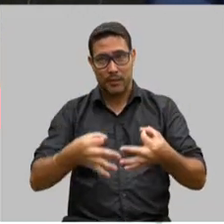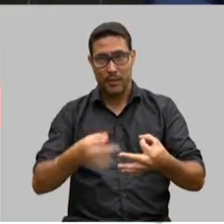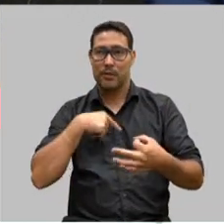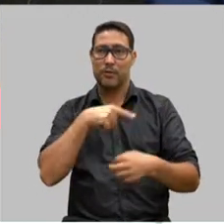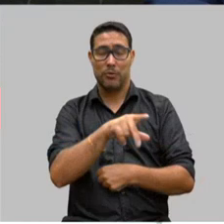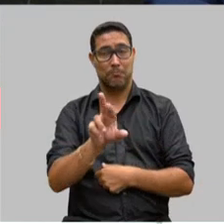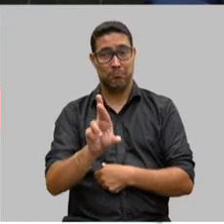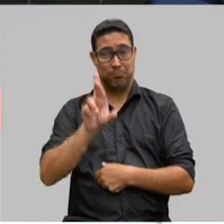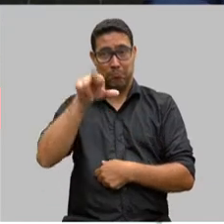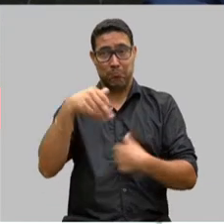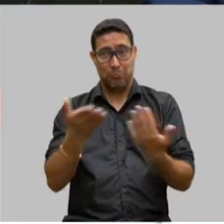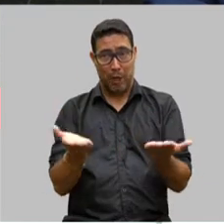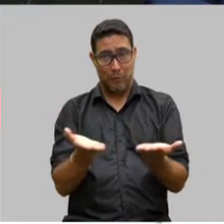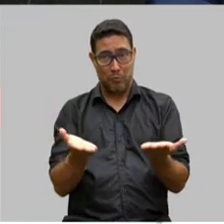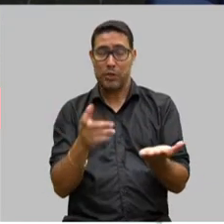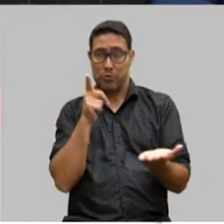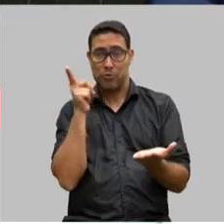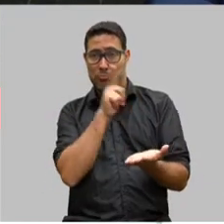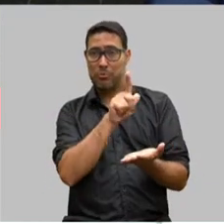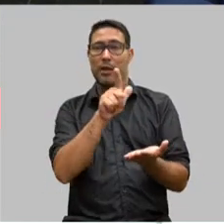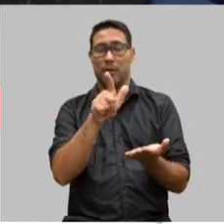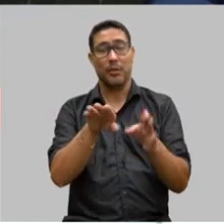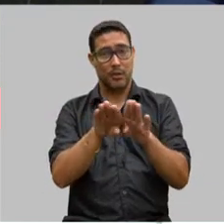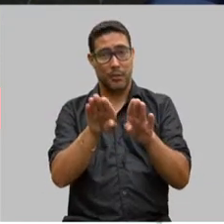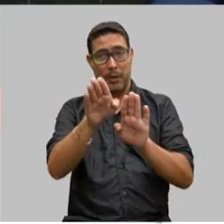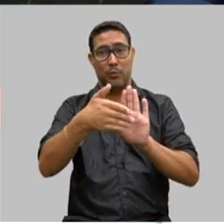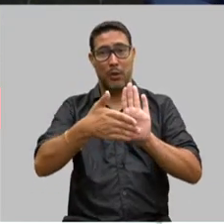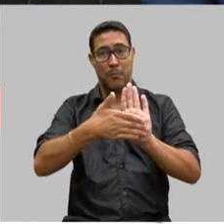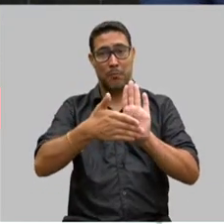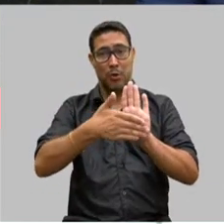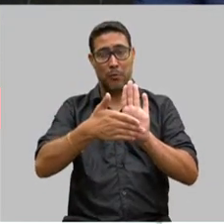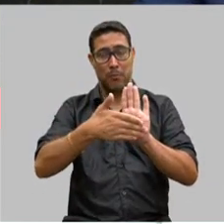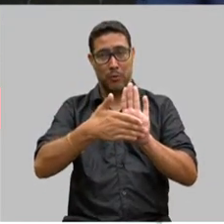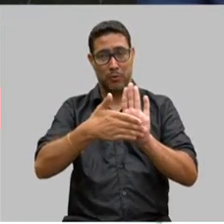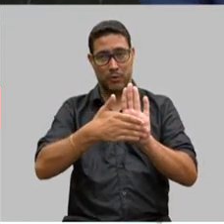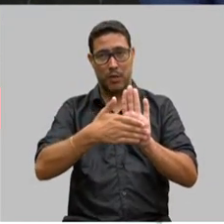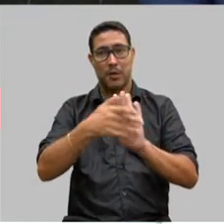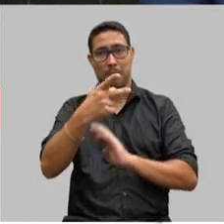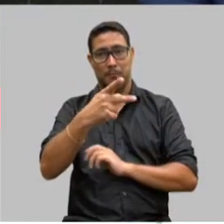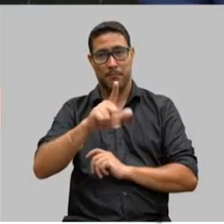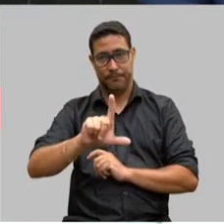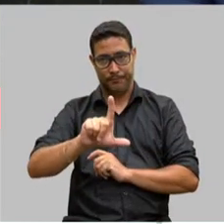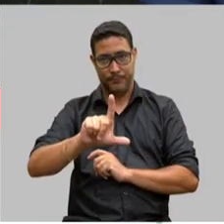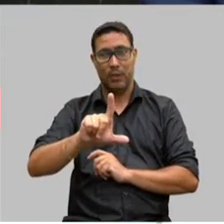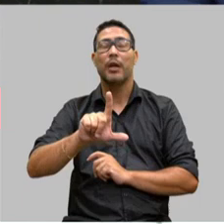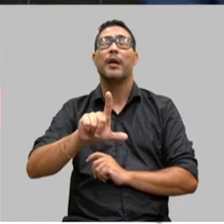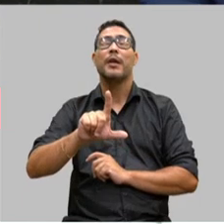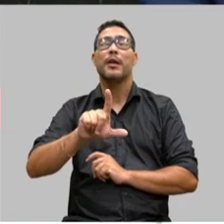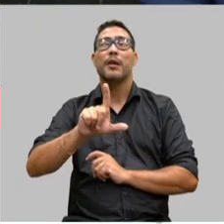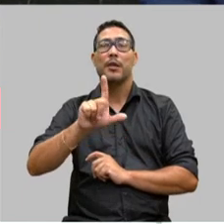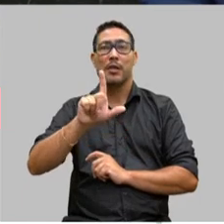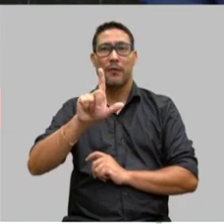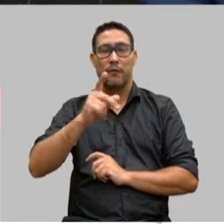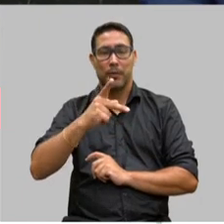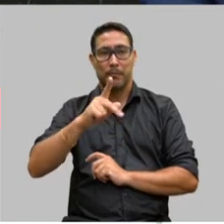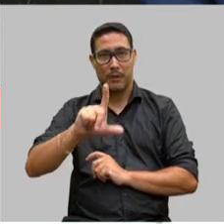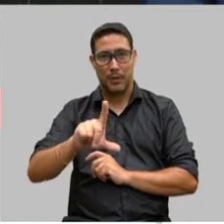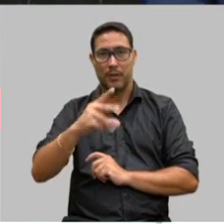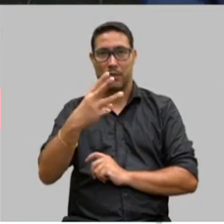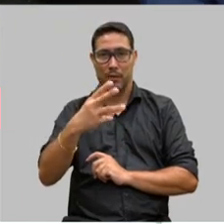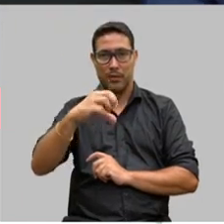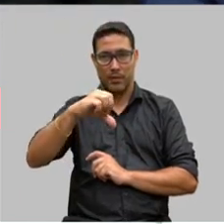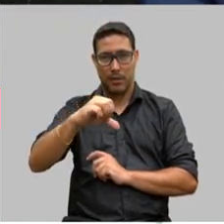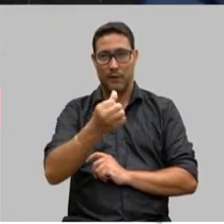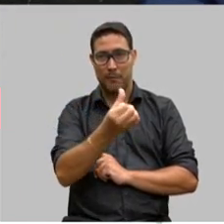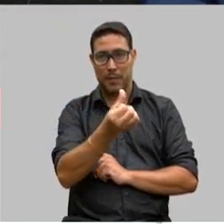vamos conseguir levar à frente uma proposta de projeto de lei que foi designado Projeto de Lei